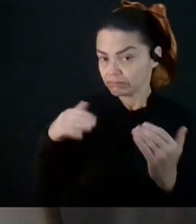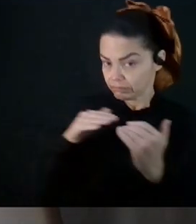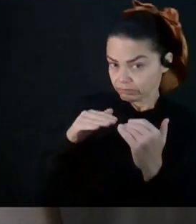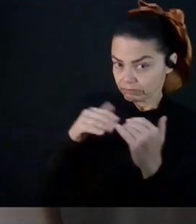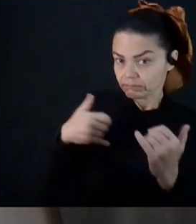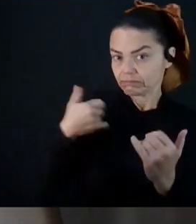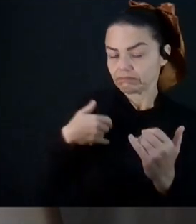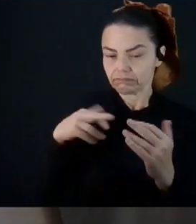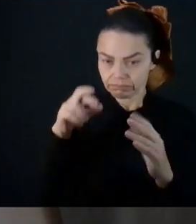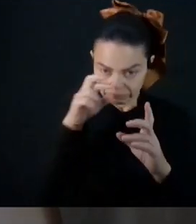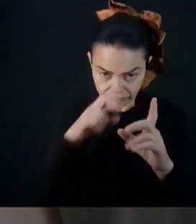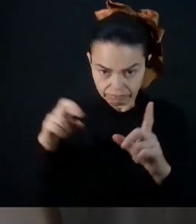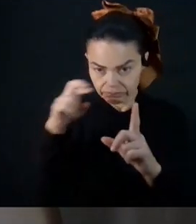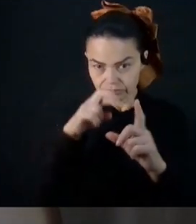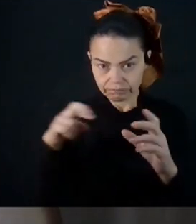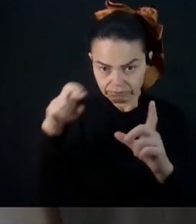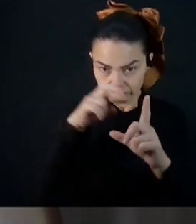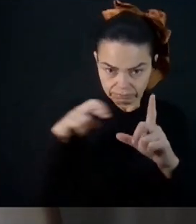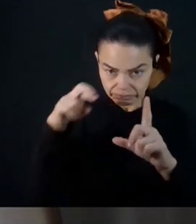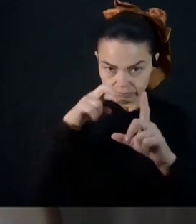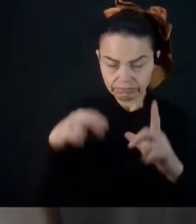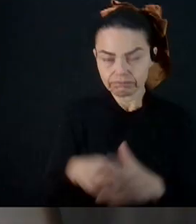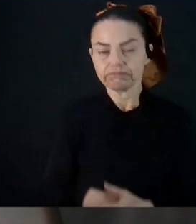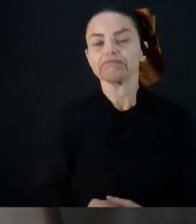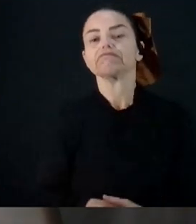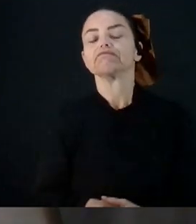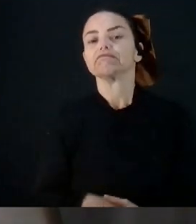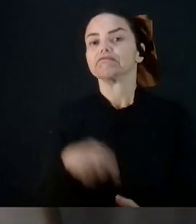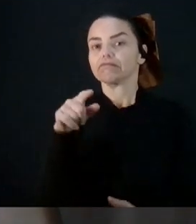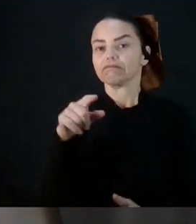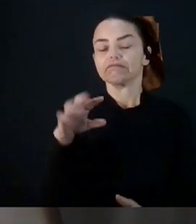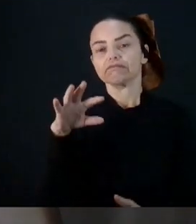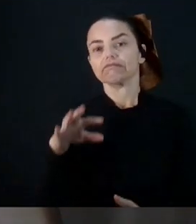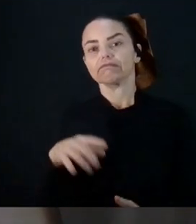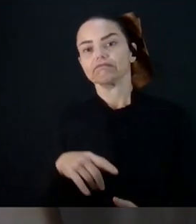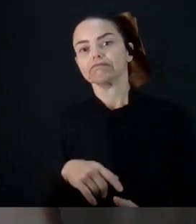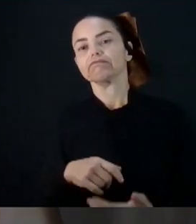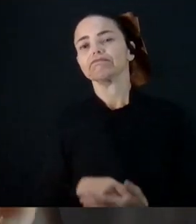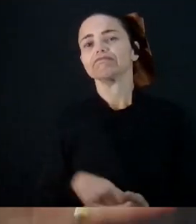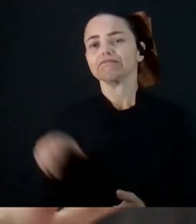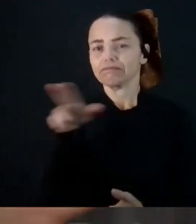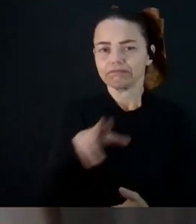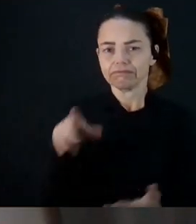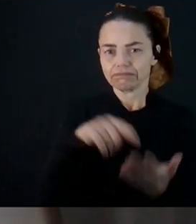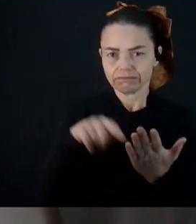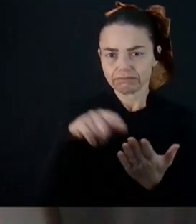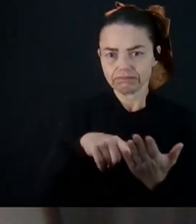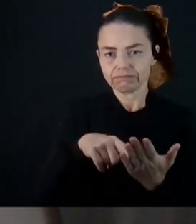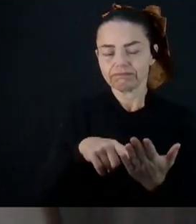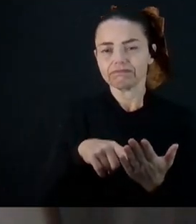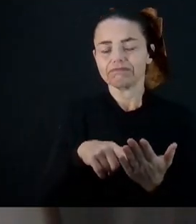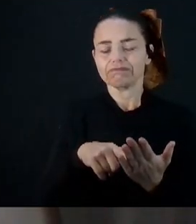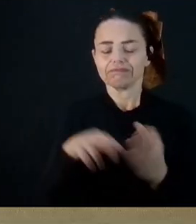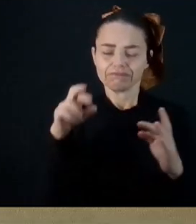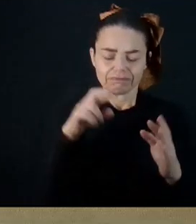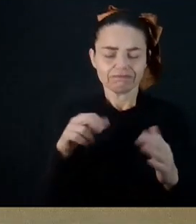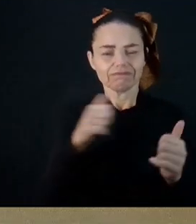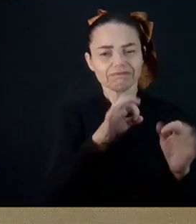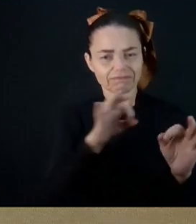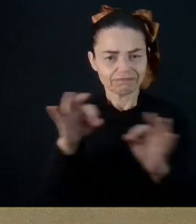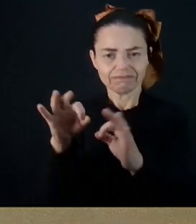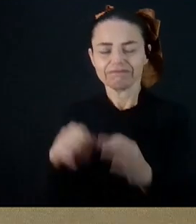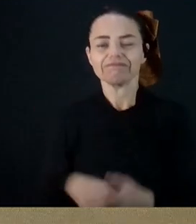supervisione. Olhe, né, para o que ela está fazendo. Então, é só usar a pós. Gente, olha aí, tá vendo?